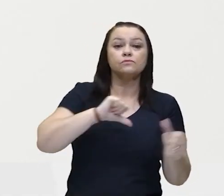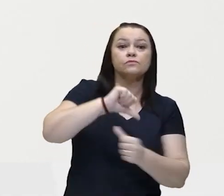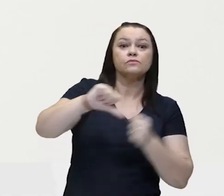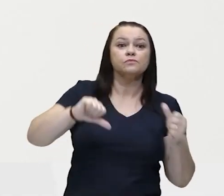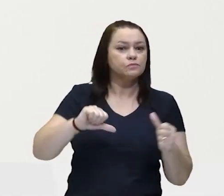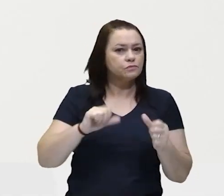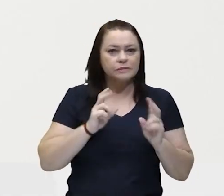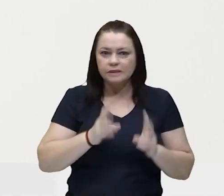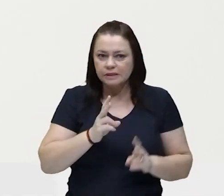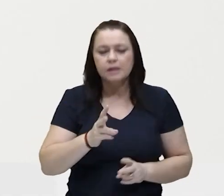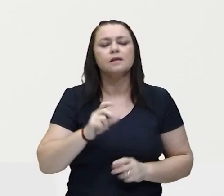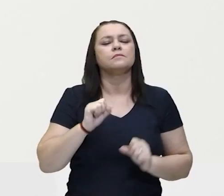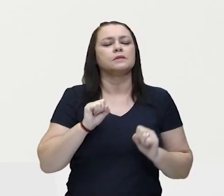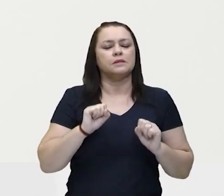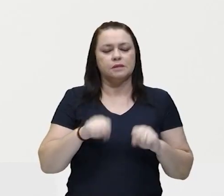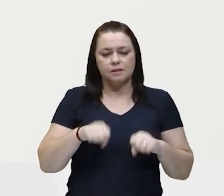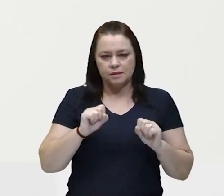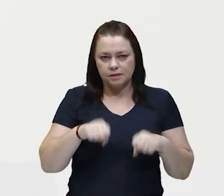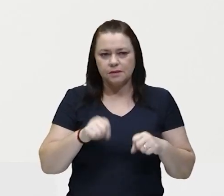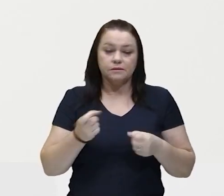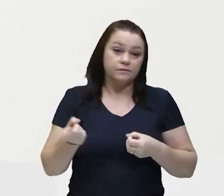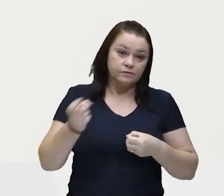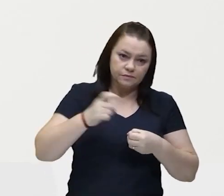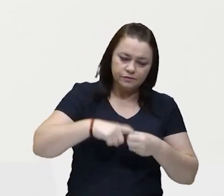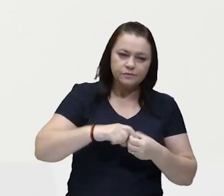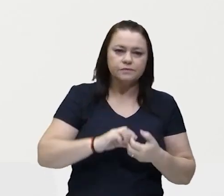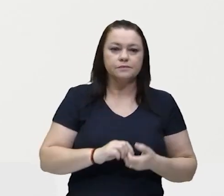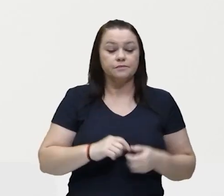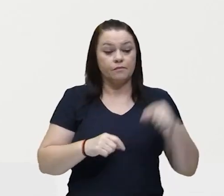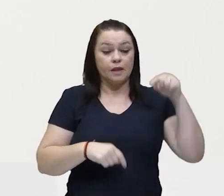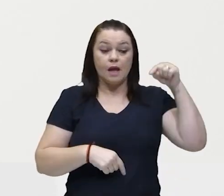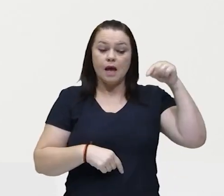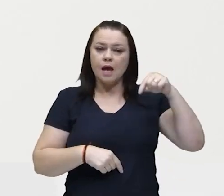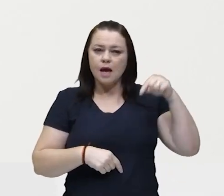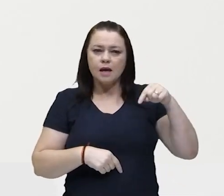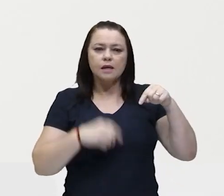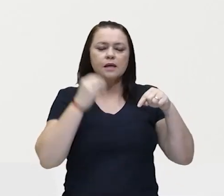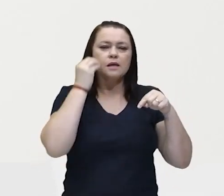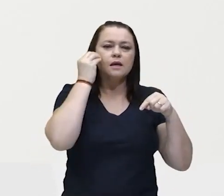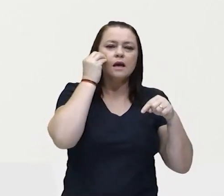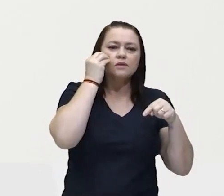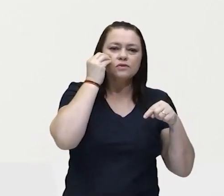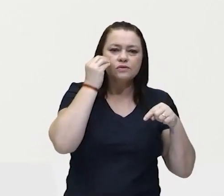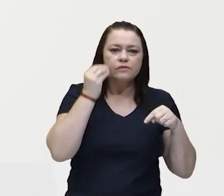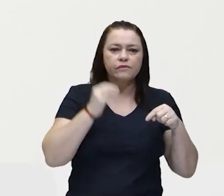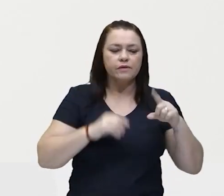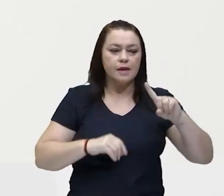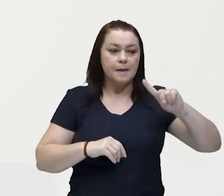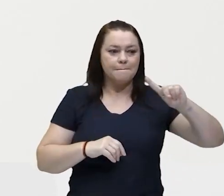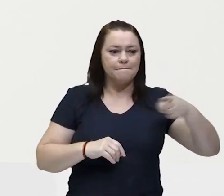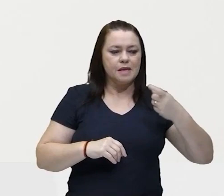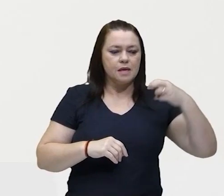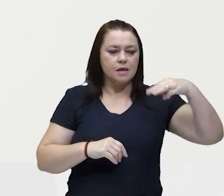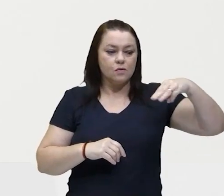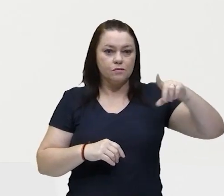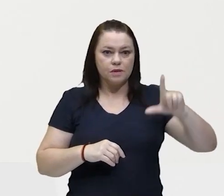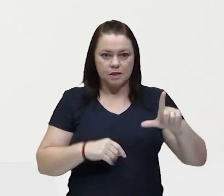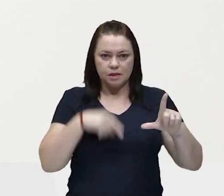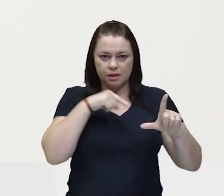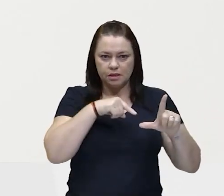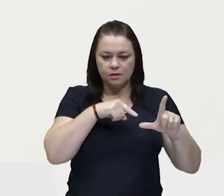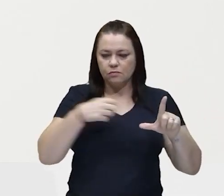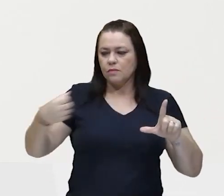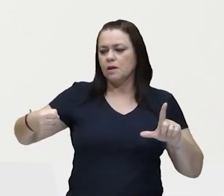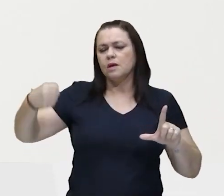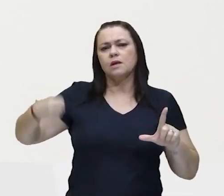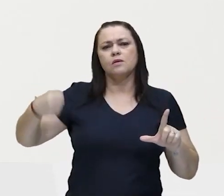valor por 1000. Vamos voltar à nossa situação. Analisando aqui, o que nós temos? 1000 mililitros na garrafa e uma jarra